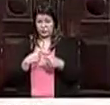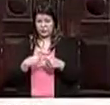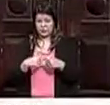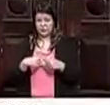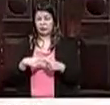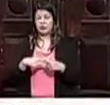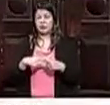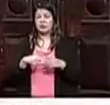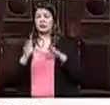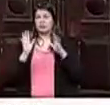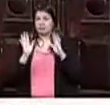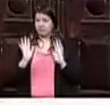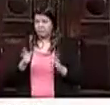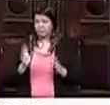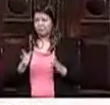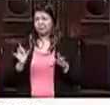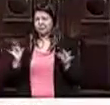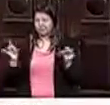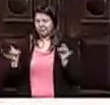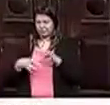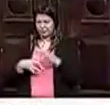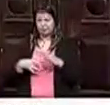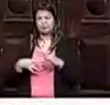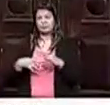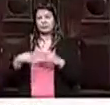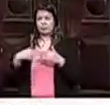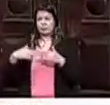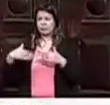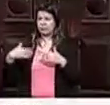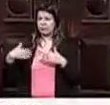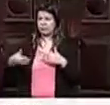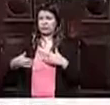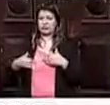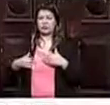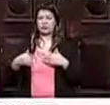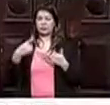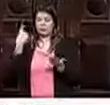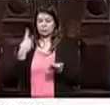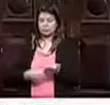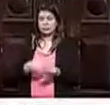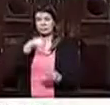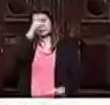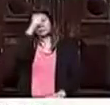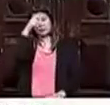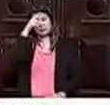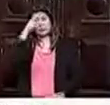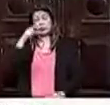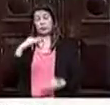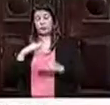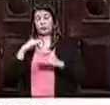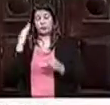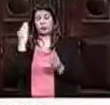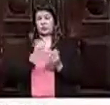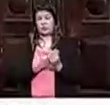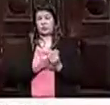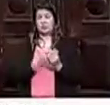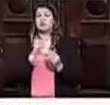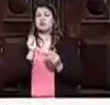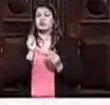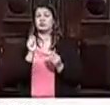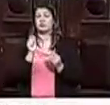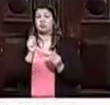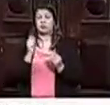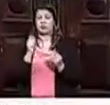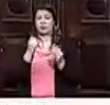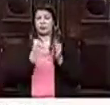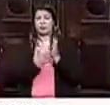jornais dizerem que está em curso, de parte da Prefeitura do Rio de Janeiro, um processo para